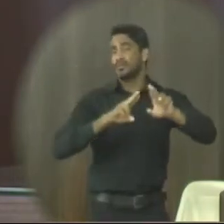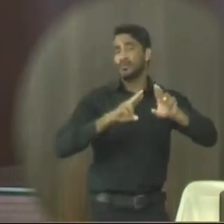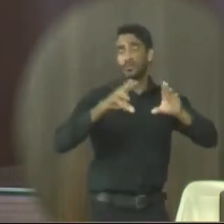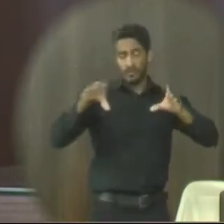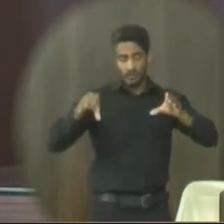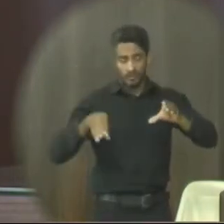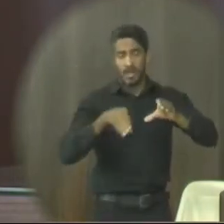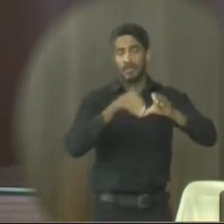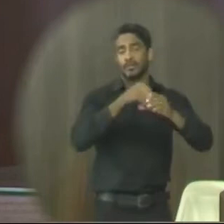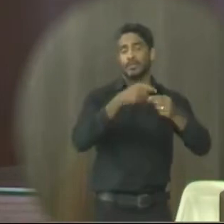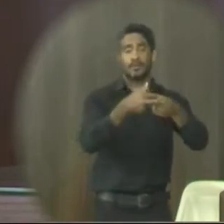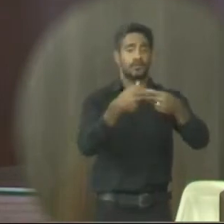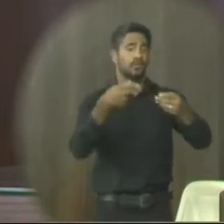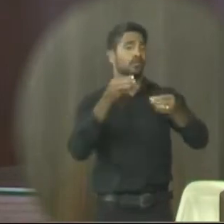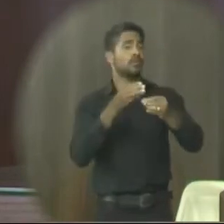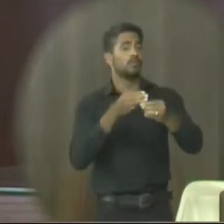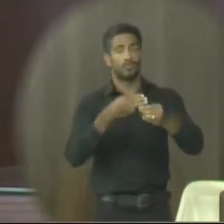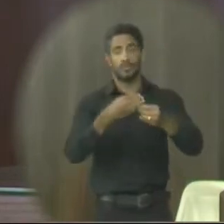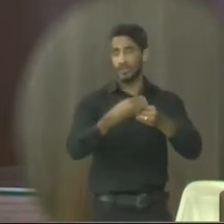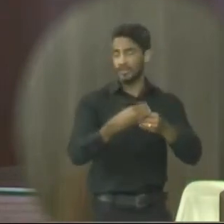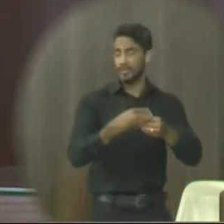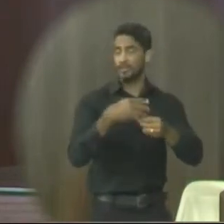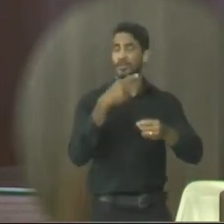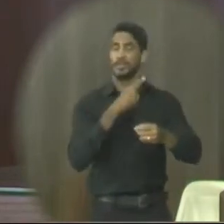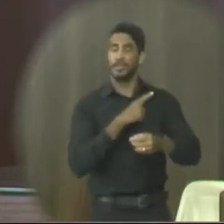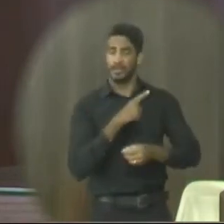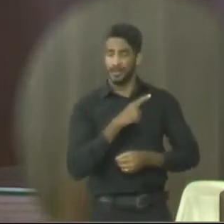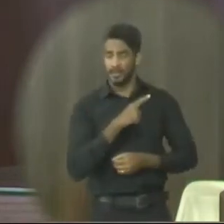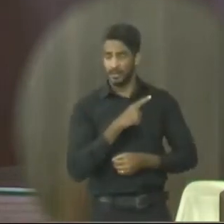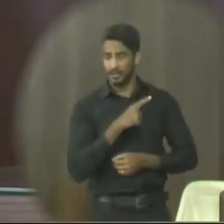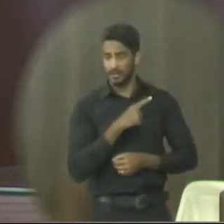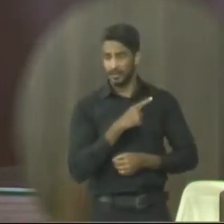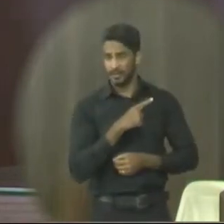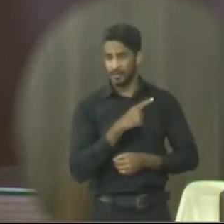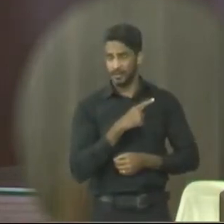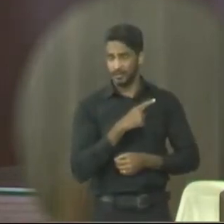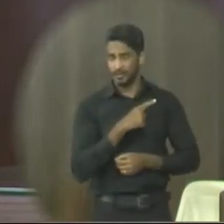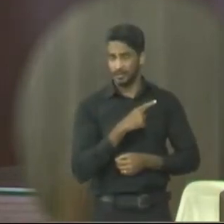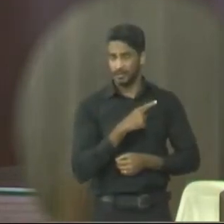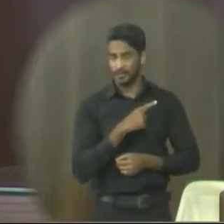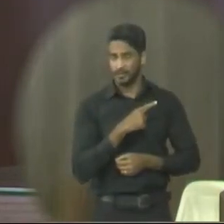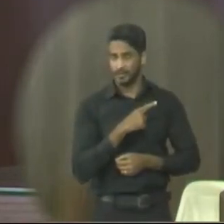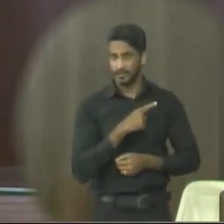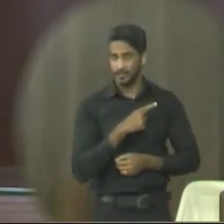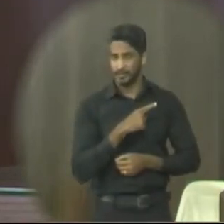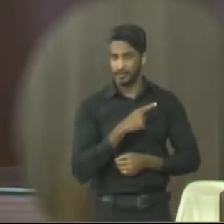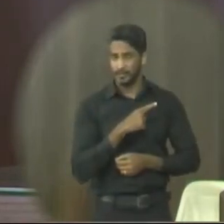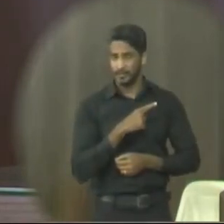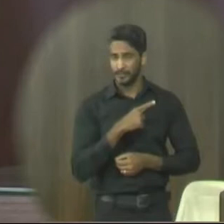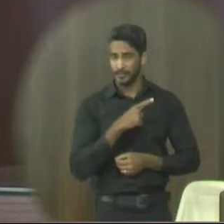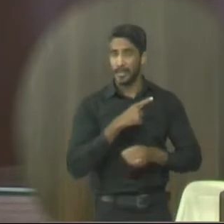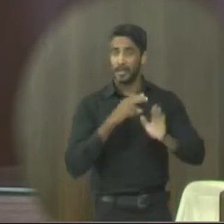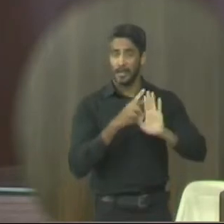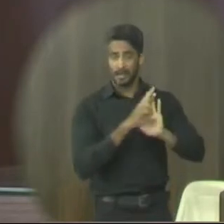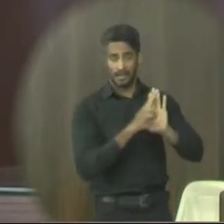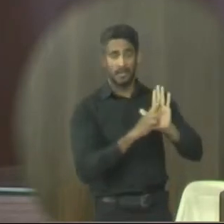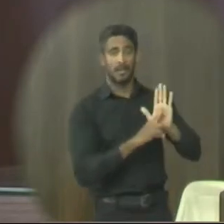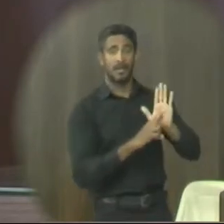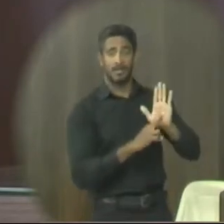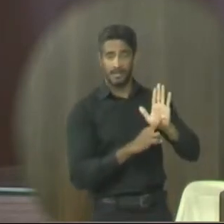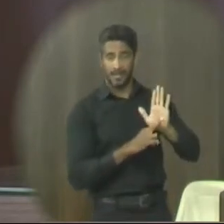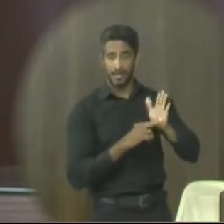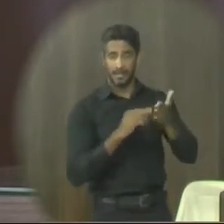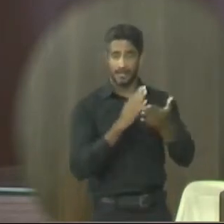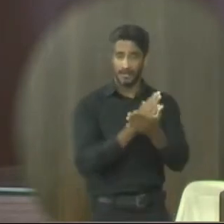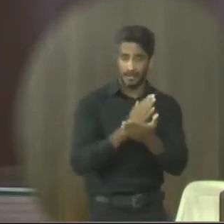Municipal e que esta total desamanância com as regras relativas de